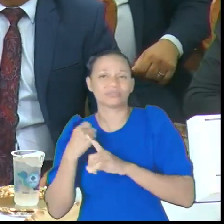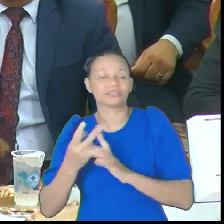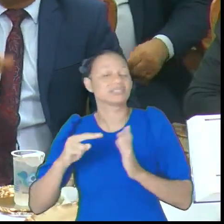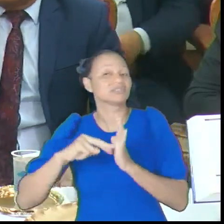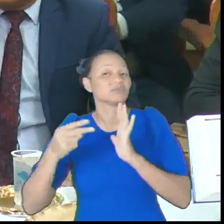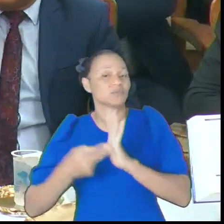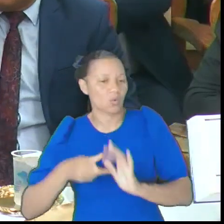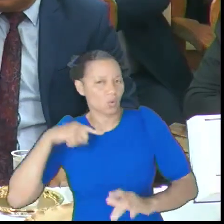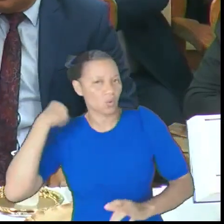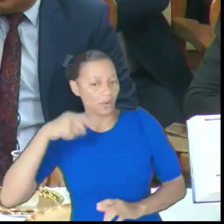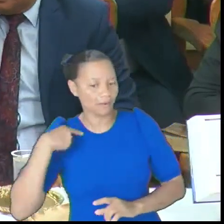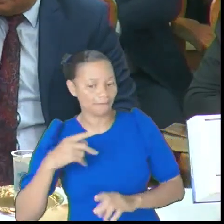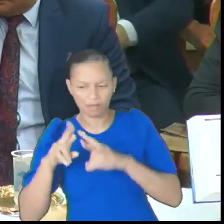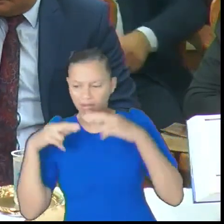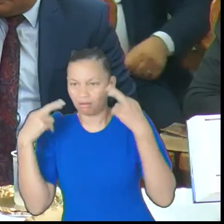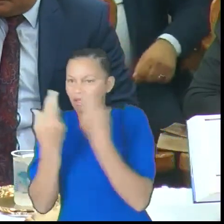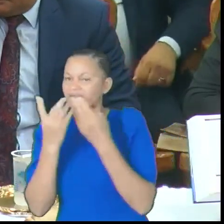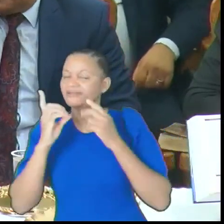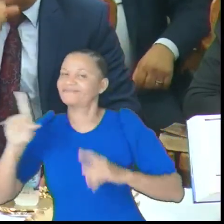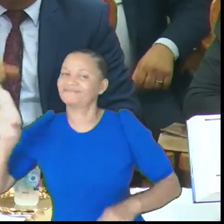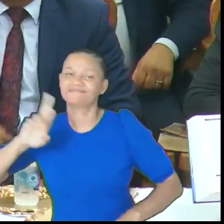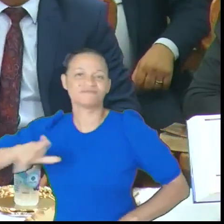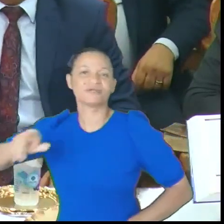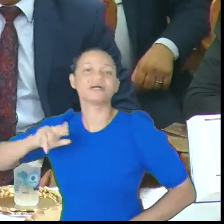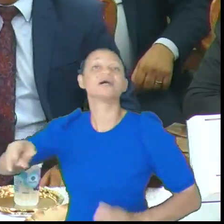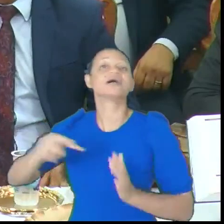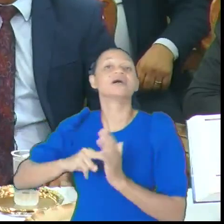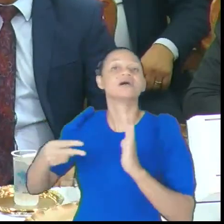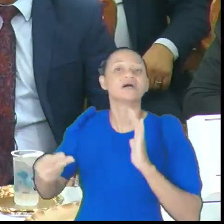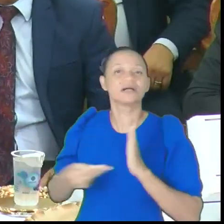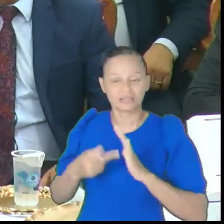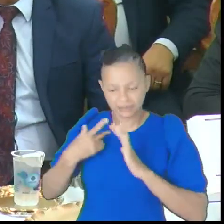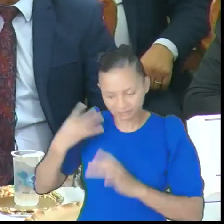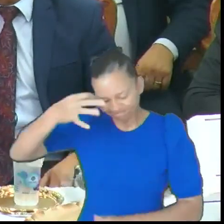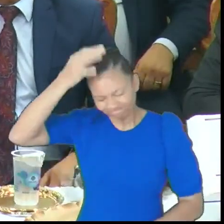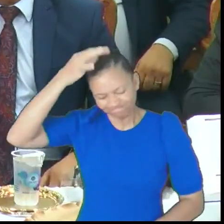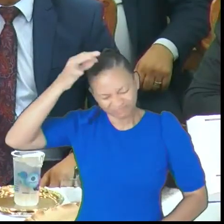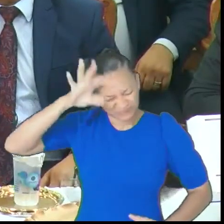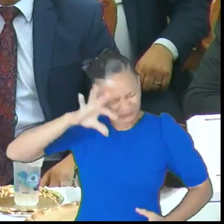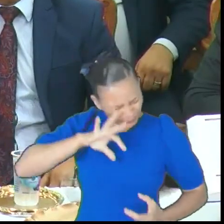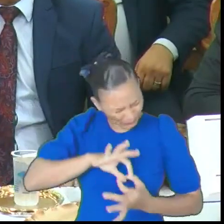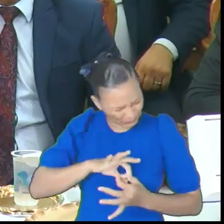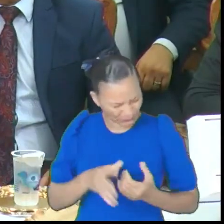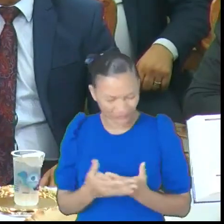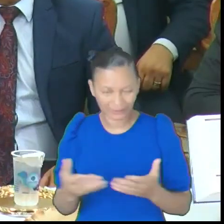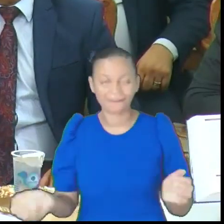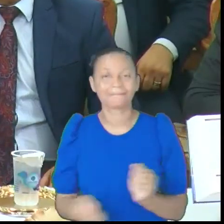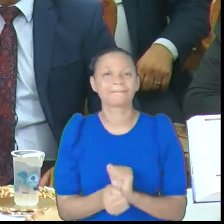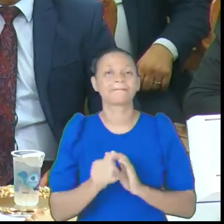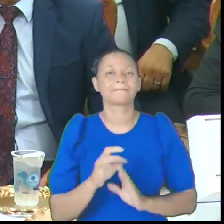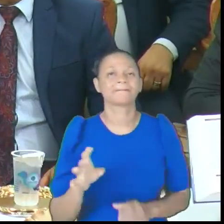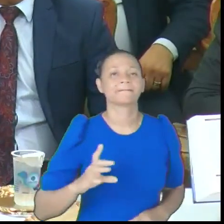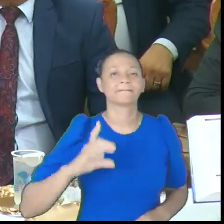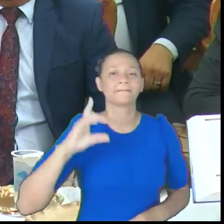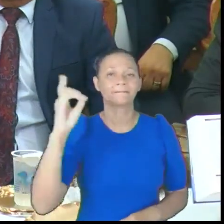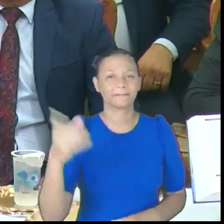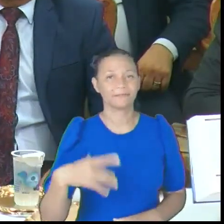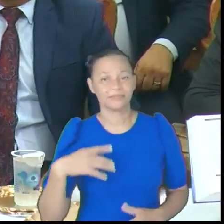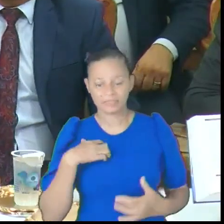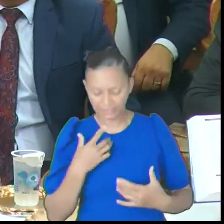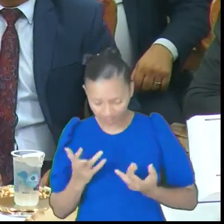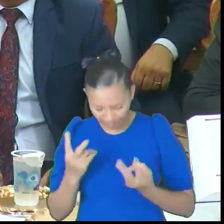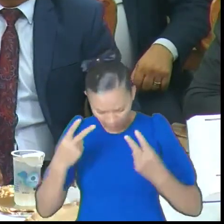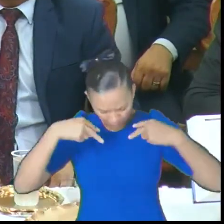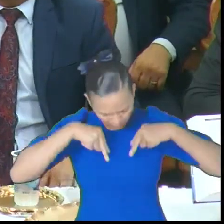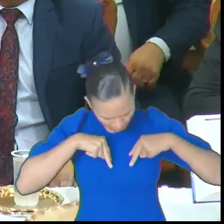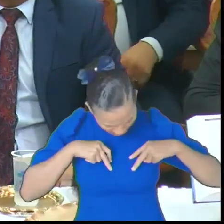aqui no reino de Deus não, senhor. Aqui é sinônimo de espiritualidade. Oh glória! É quando eu mergulho